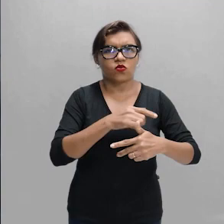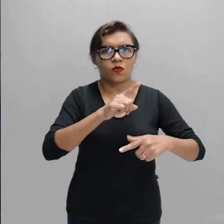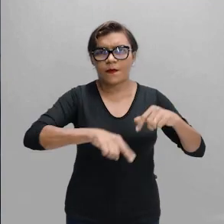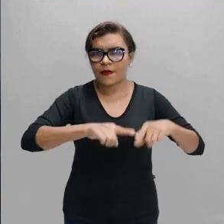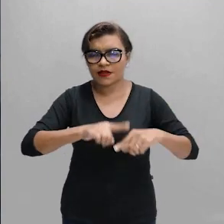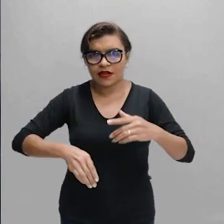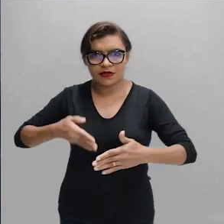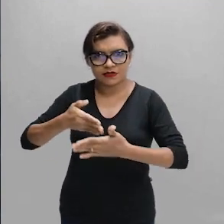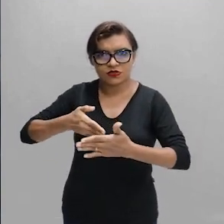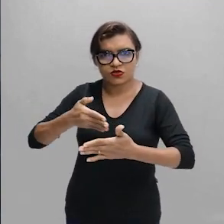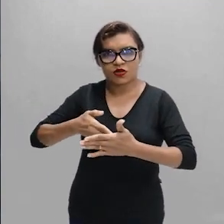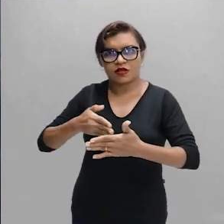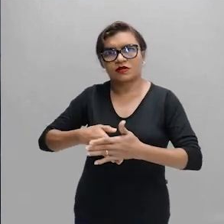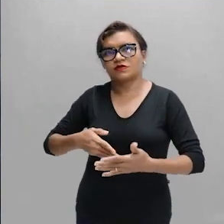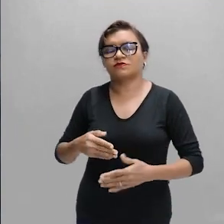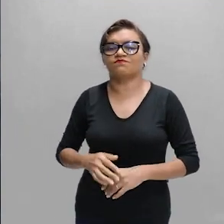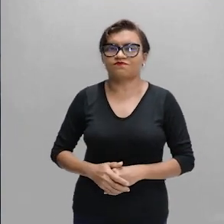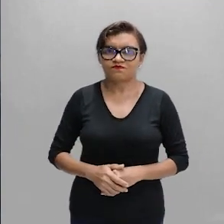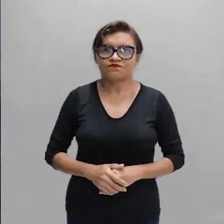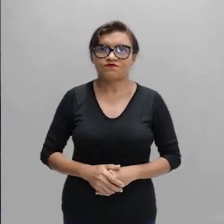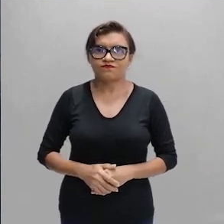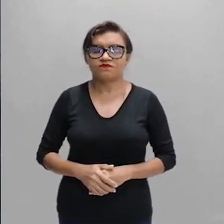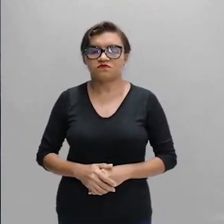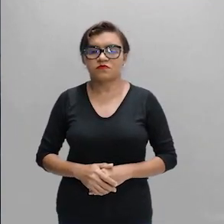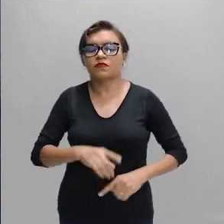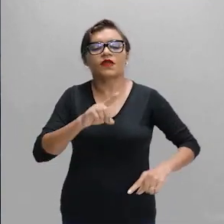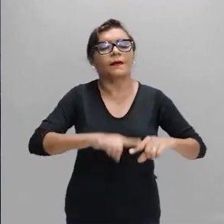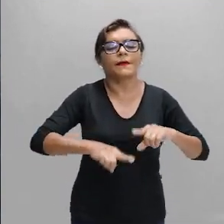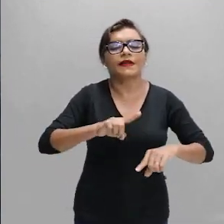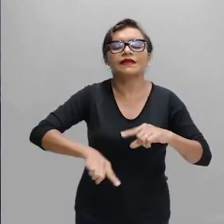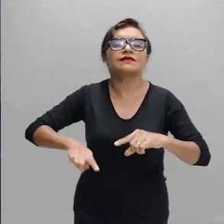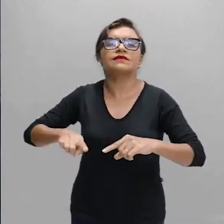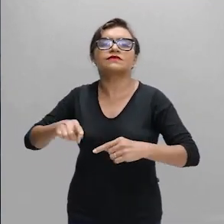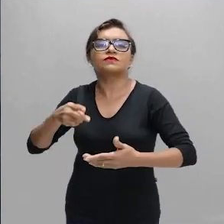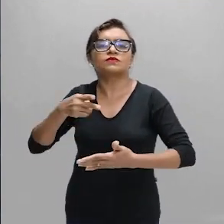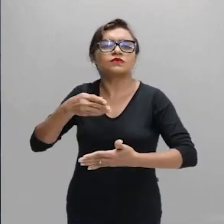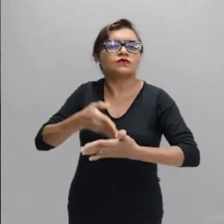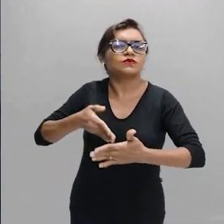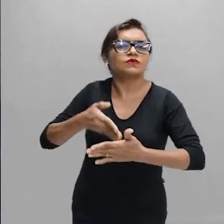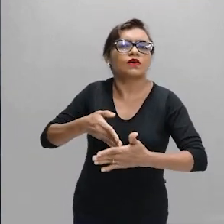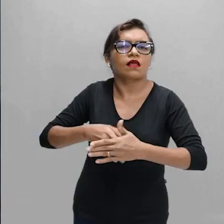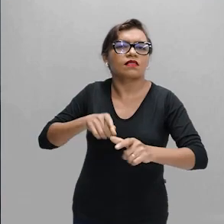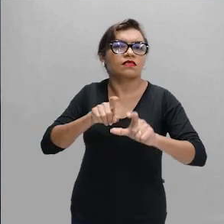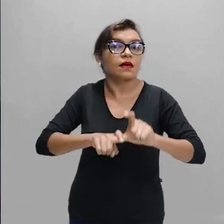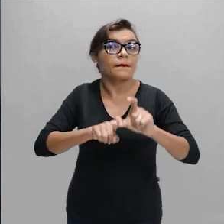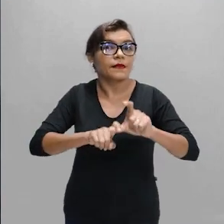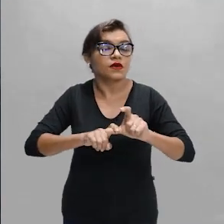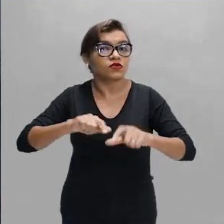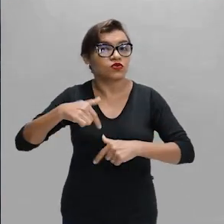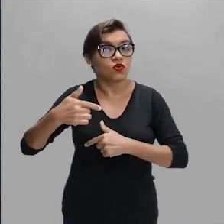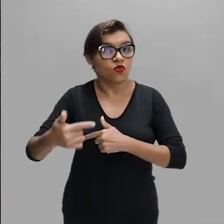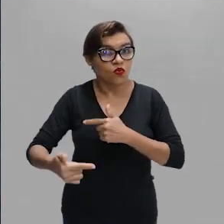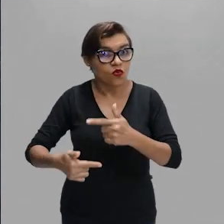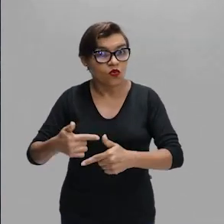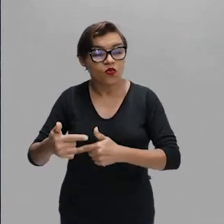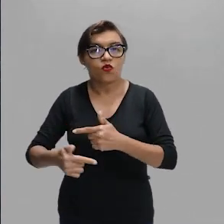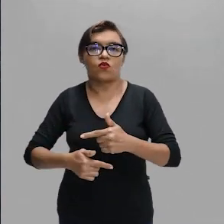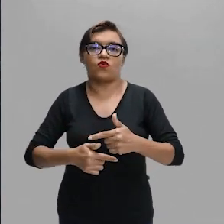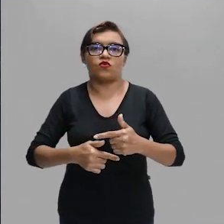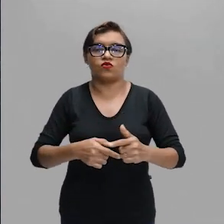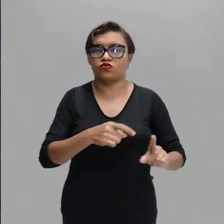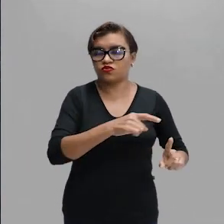tá ok? Agora lembrando, o material isolante ele vai depender também de umas